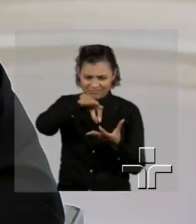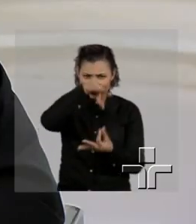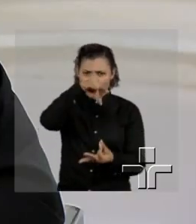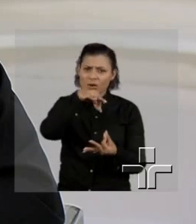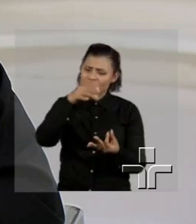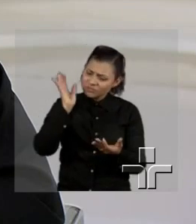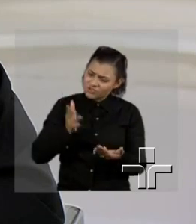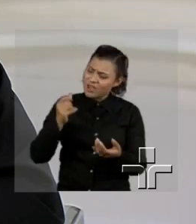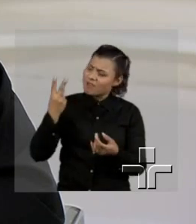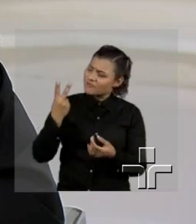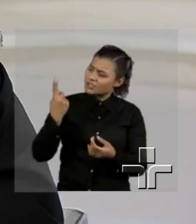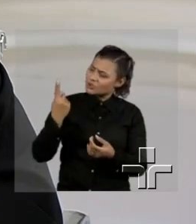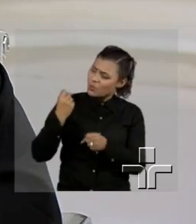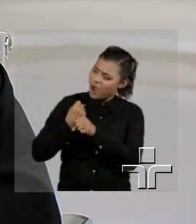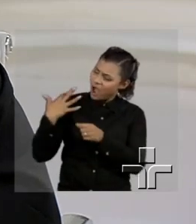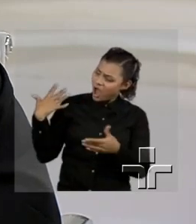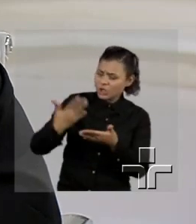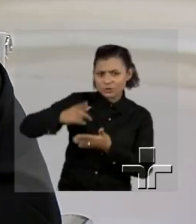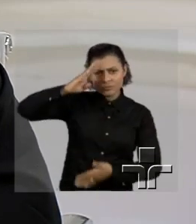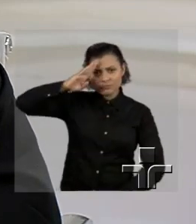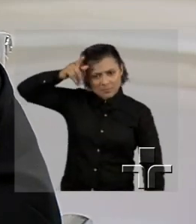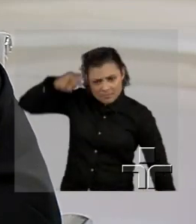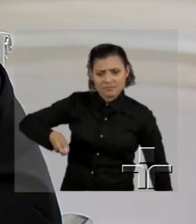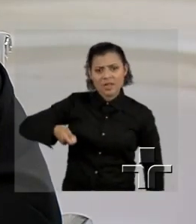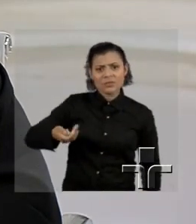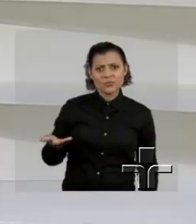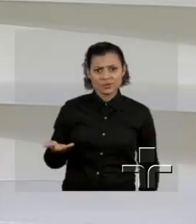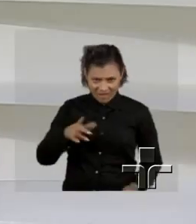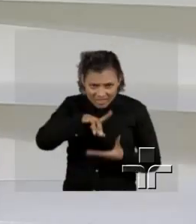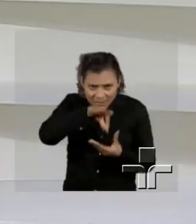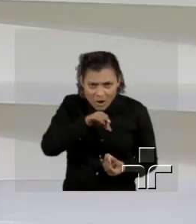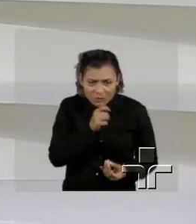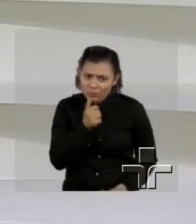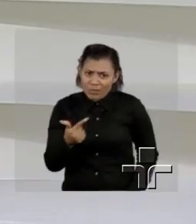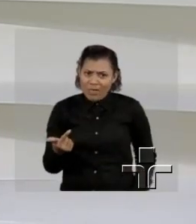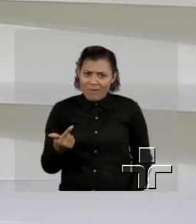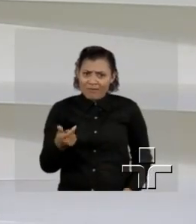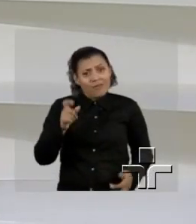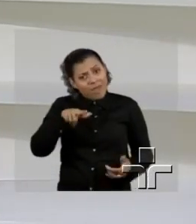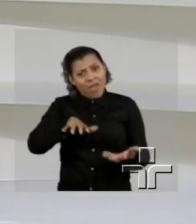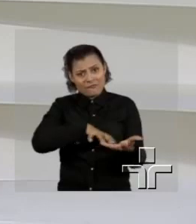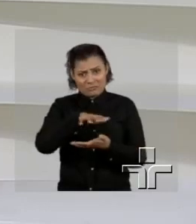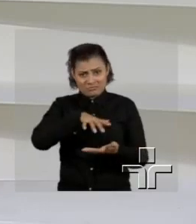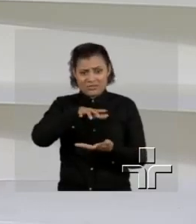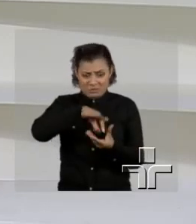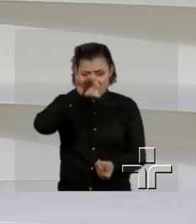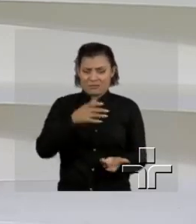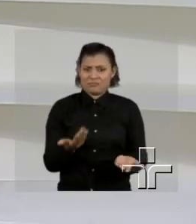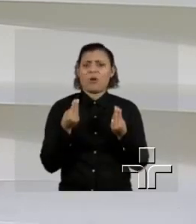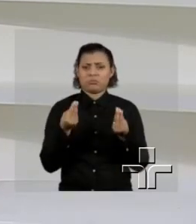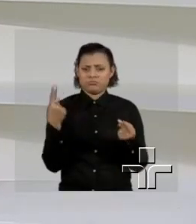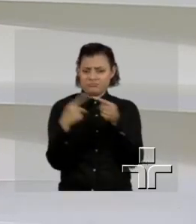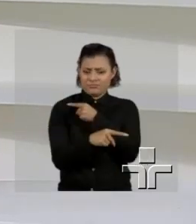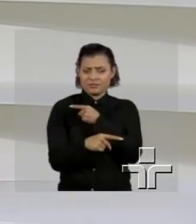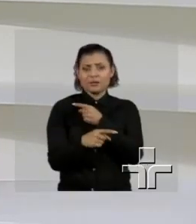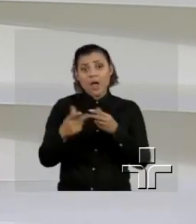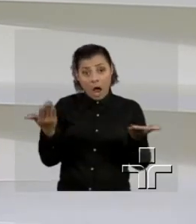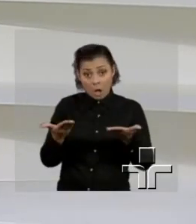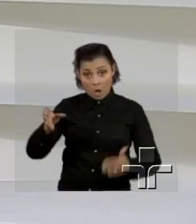na política não tinha sido bom para as Forças Armadas. E adotaram uma visão